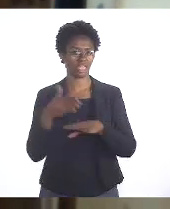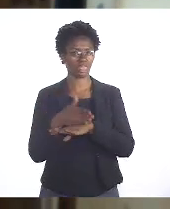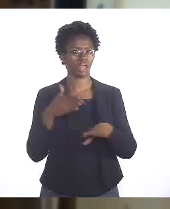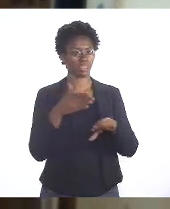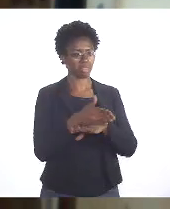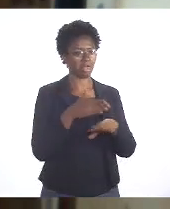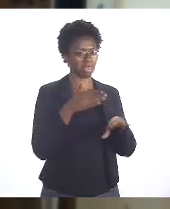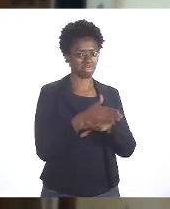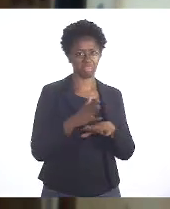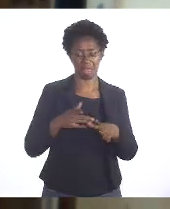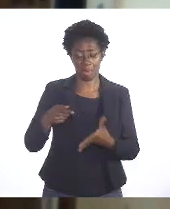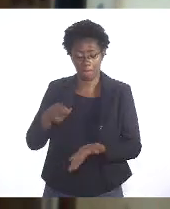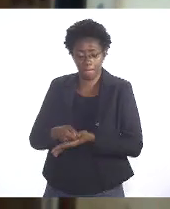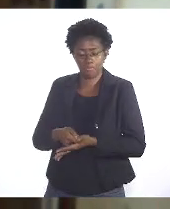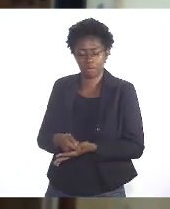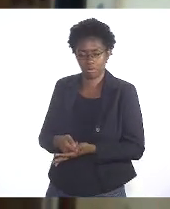comunidades,